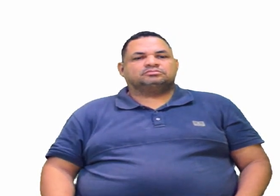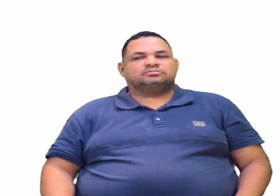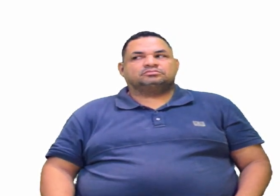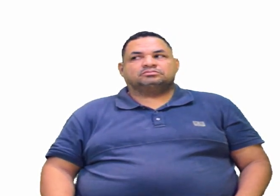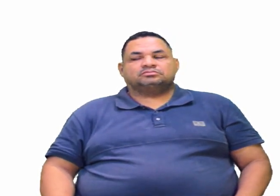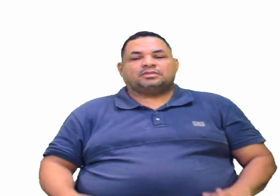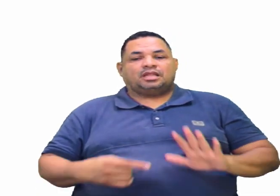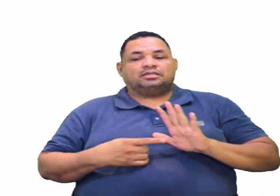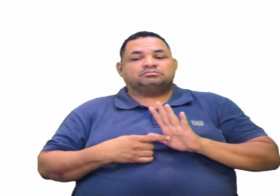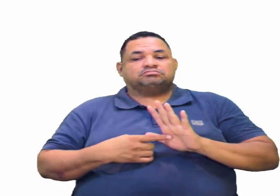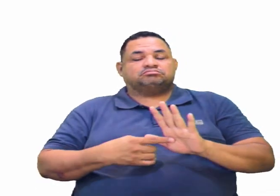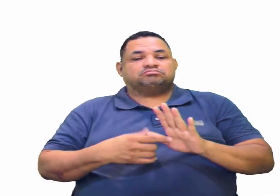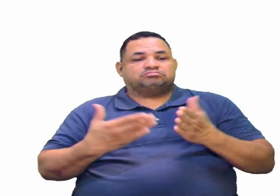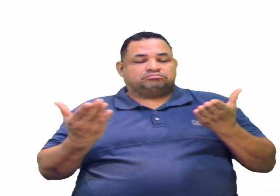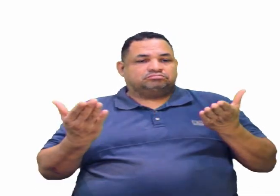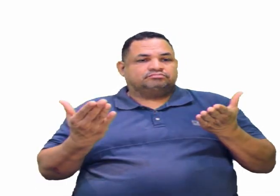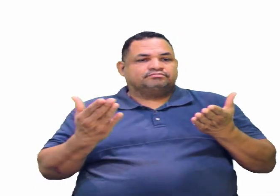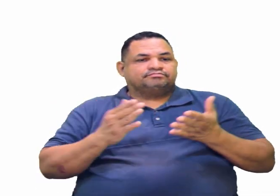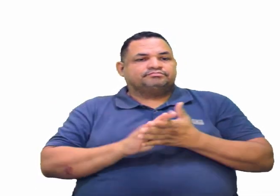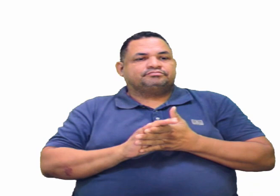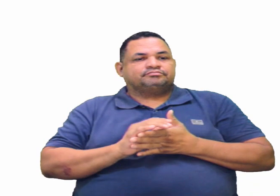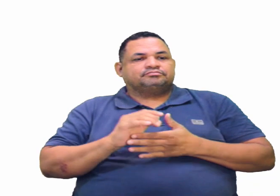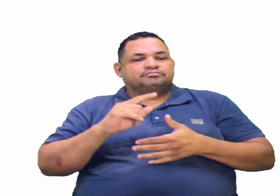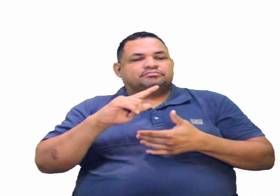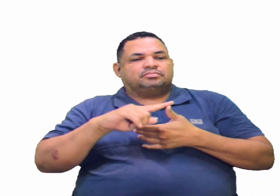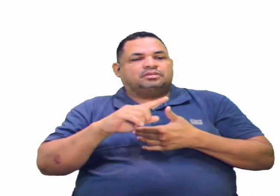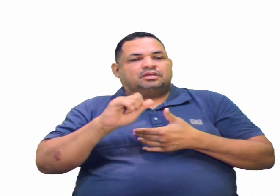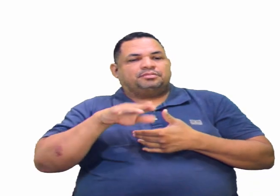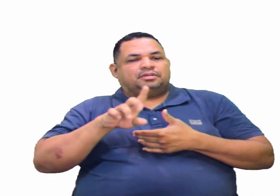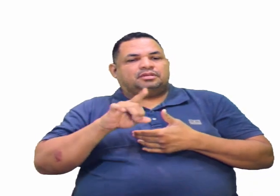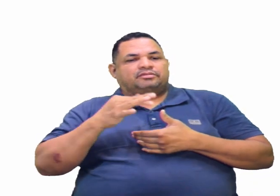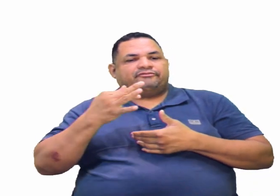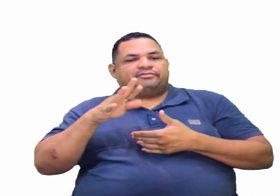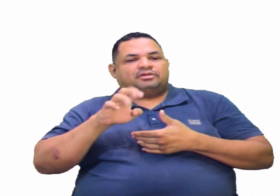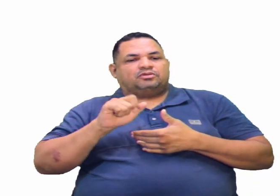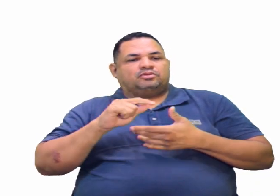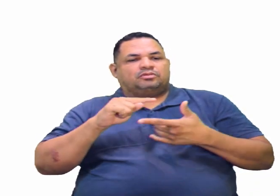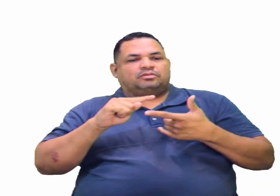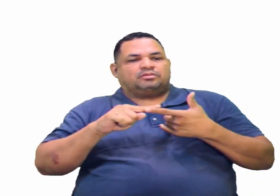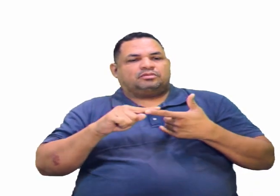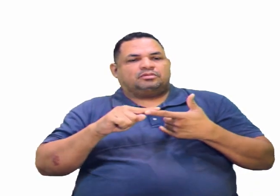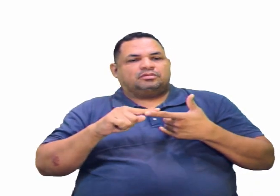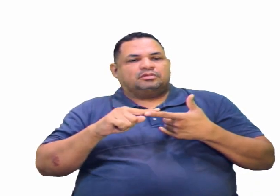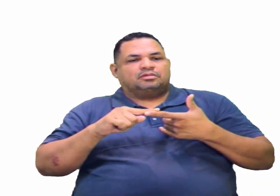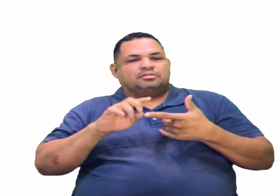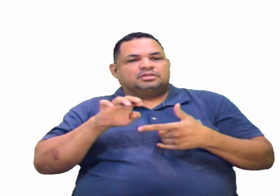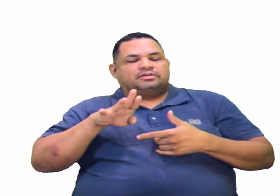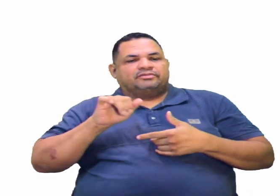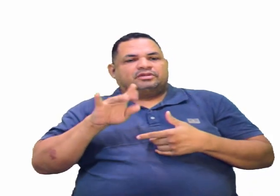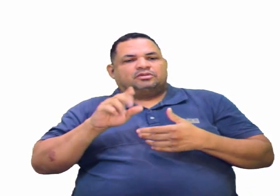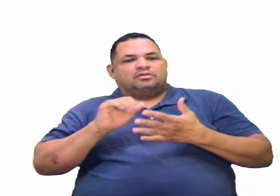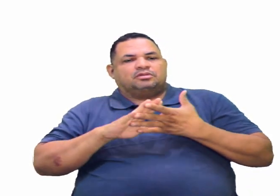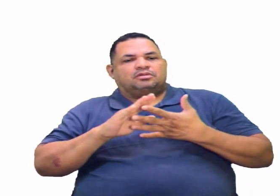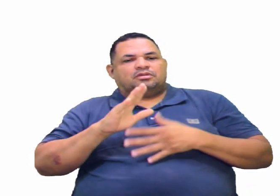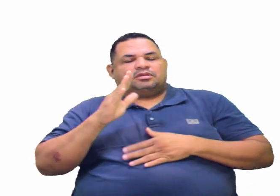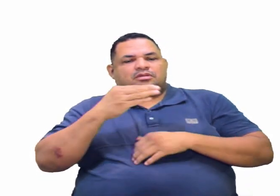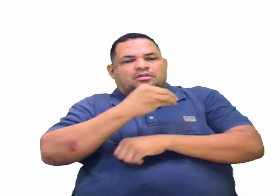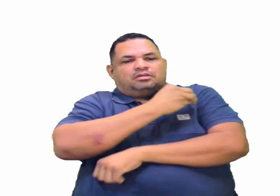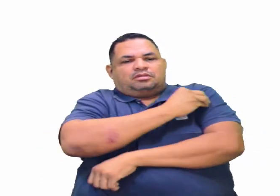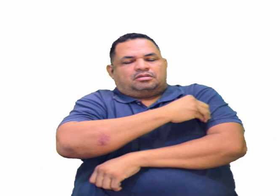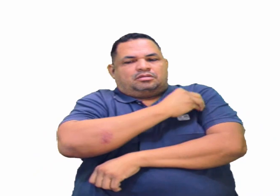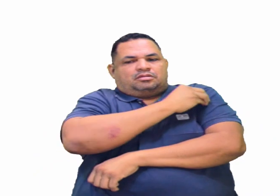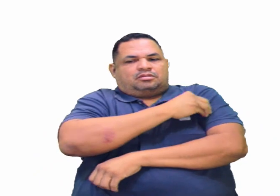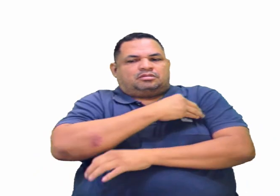ele traz amida, amina, fenol, álcool. Primeiro ponto, nós